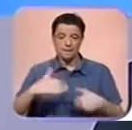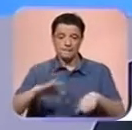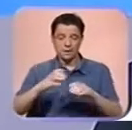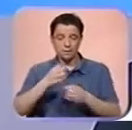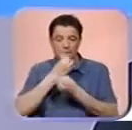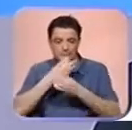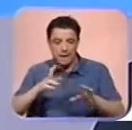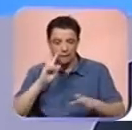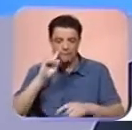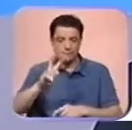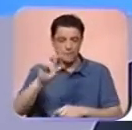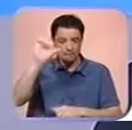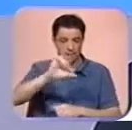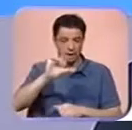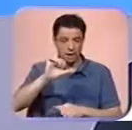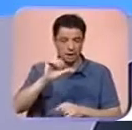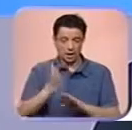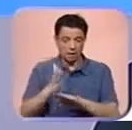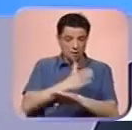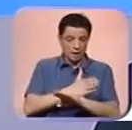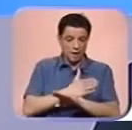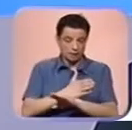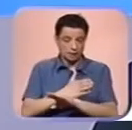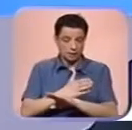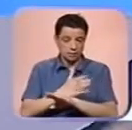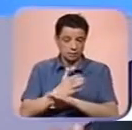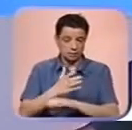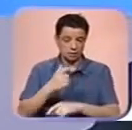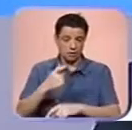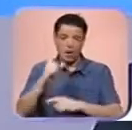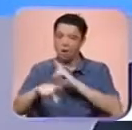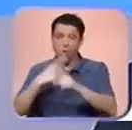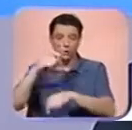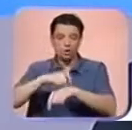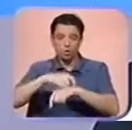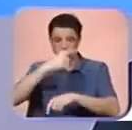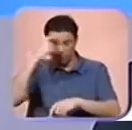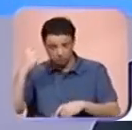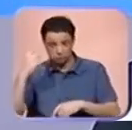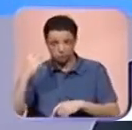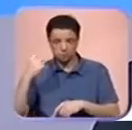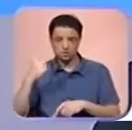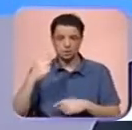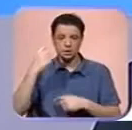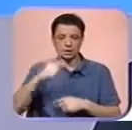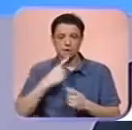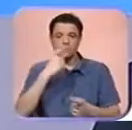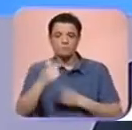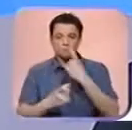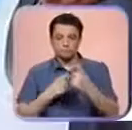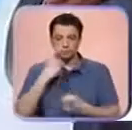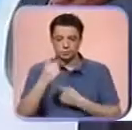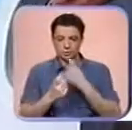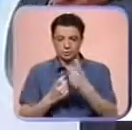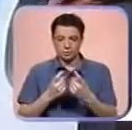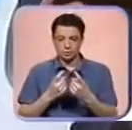da visão se não for tratada devidamente cuidada, não é? Isso e há muitas outras doenças. Claro. Que, e nós temos também questões aqui. Mais algumas?